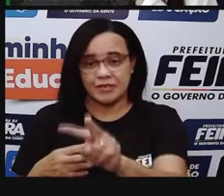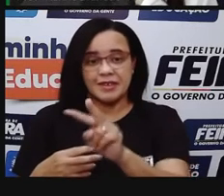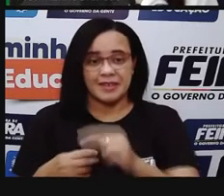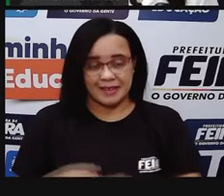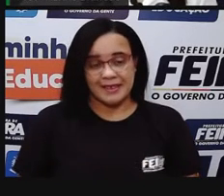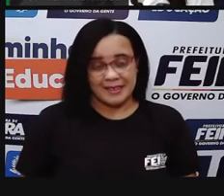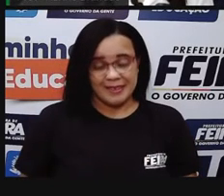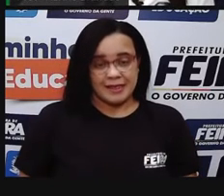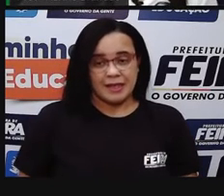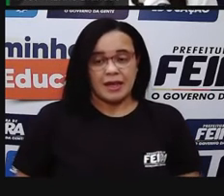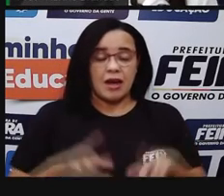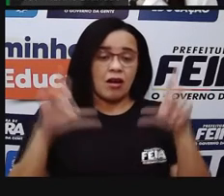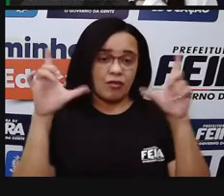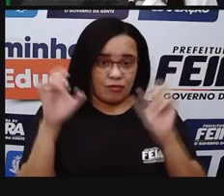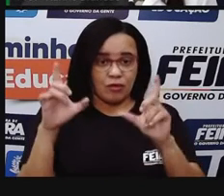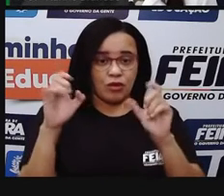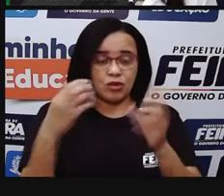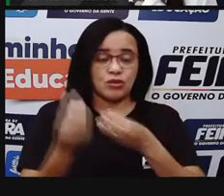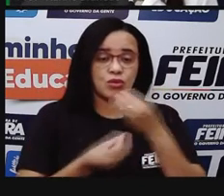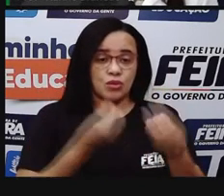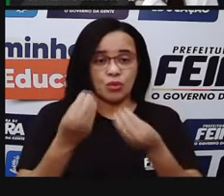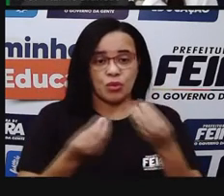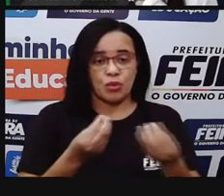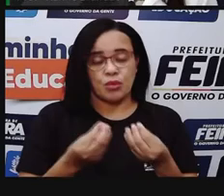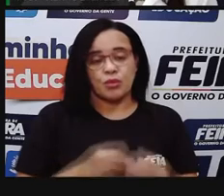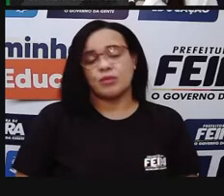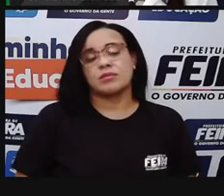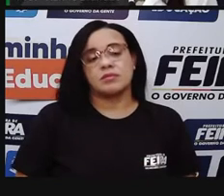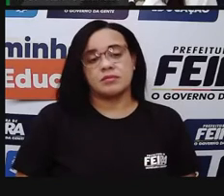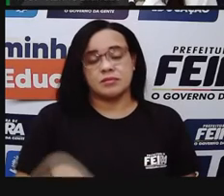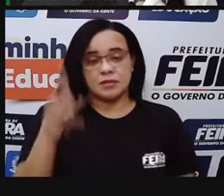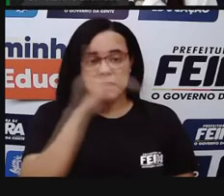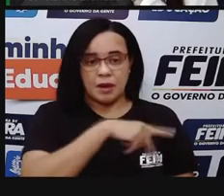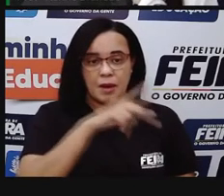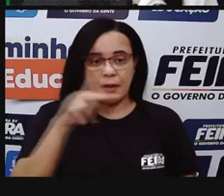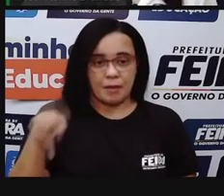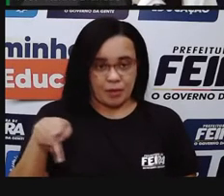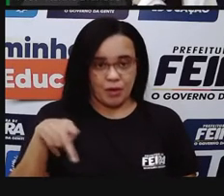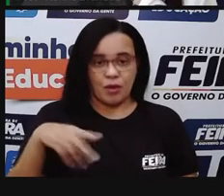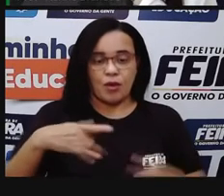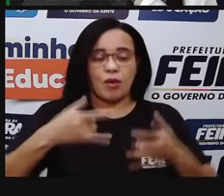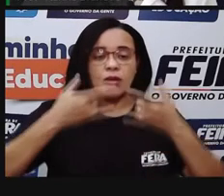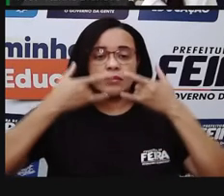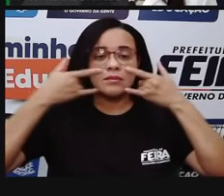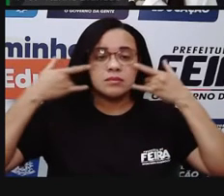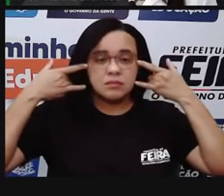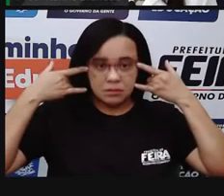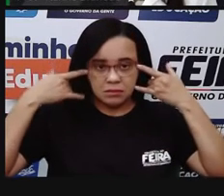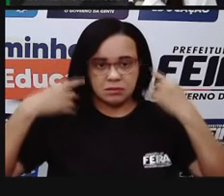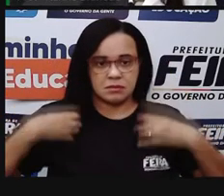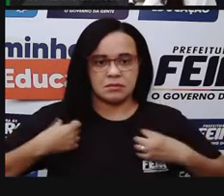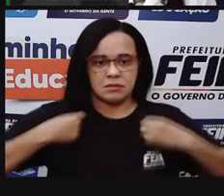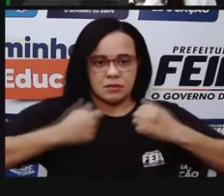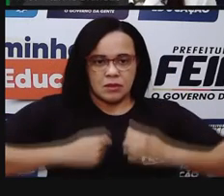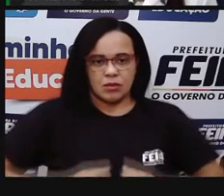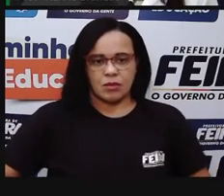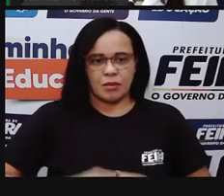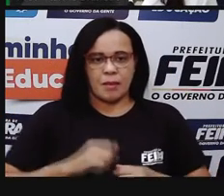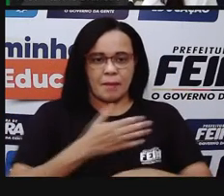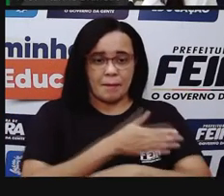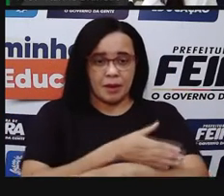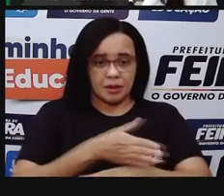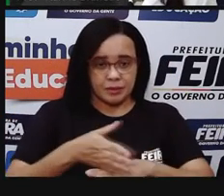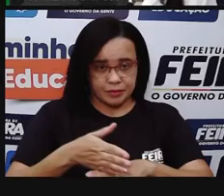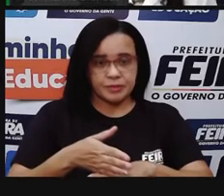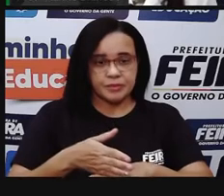Procarine, né? Com máscara, com um jaleco, e aí a gente observa aqui essa formiga